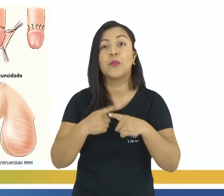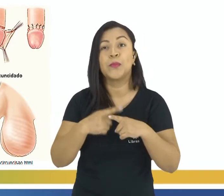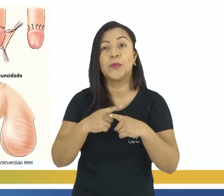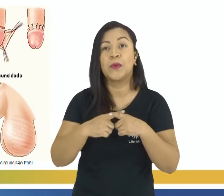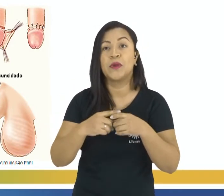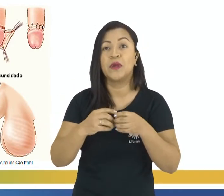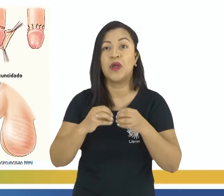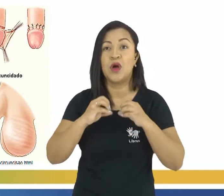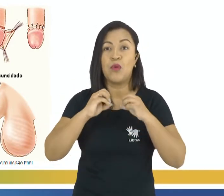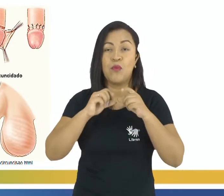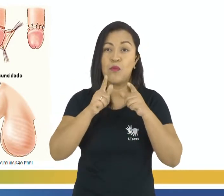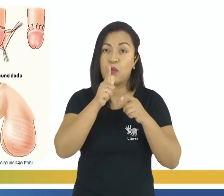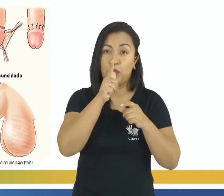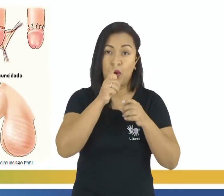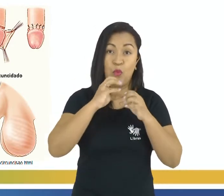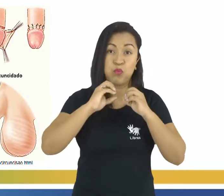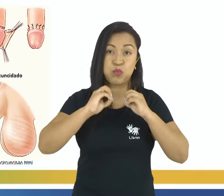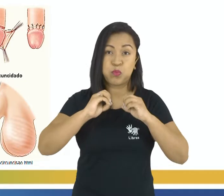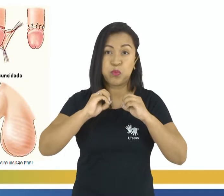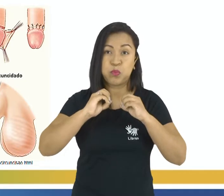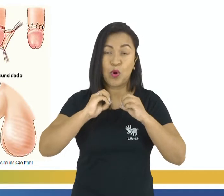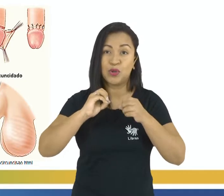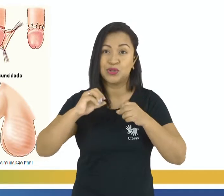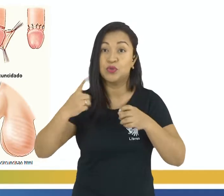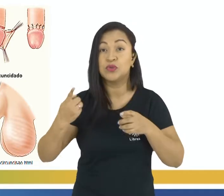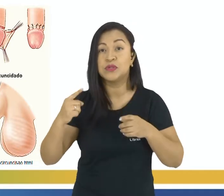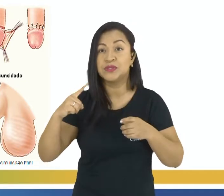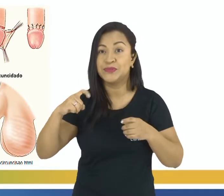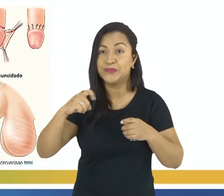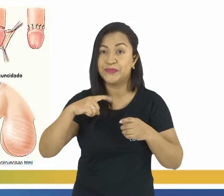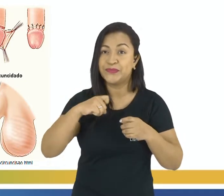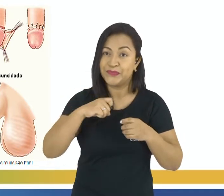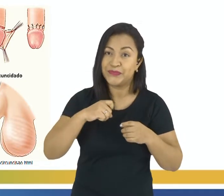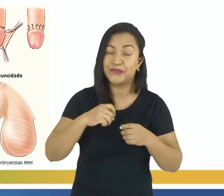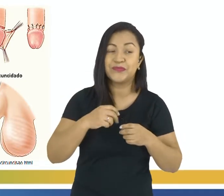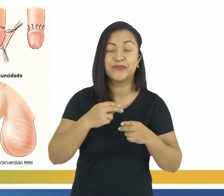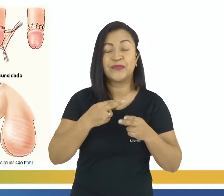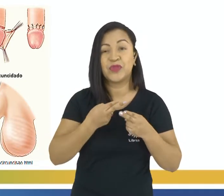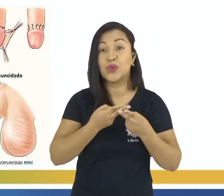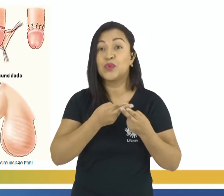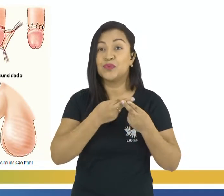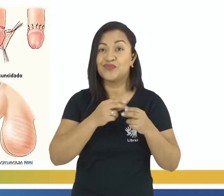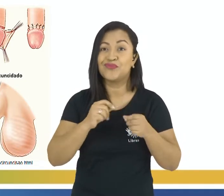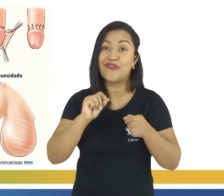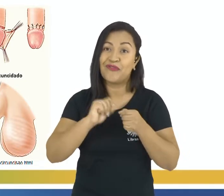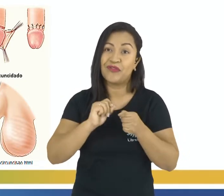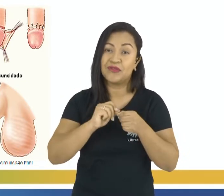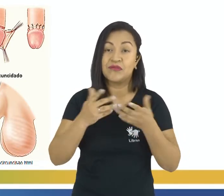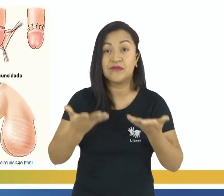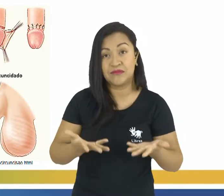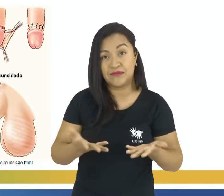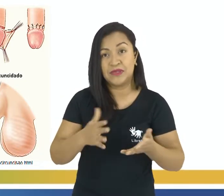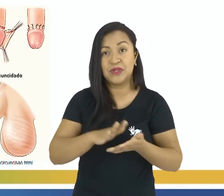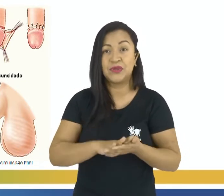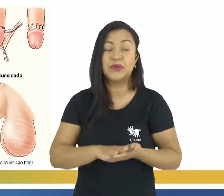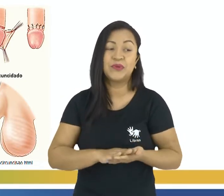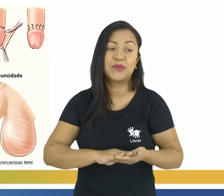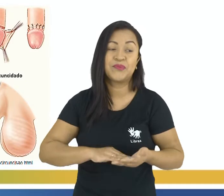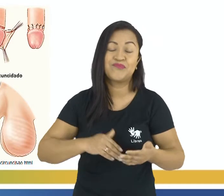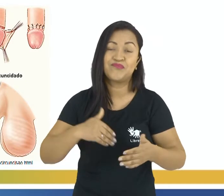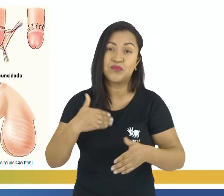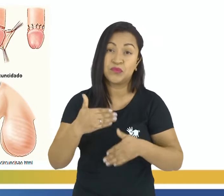que os gametas masculinos, os espermatozoides, eles são produzidos. Então, a vantagem